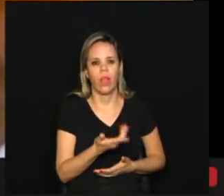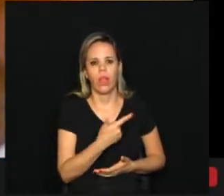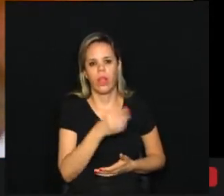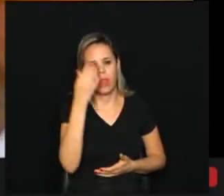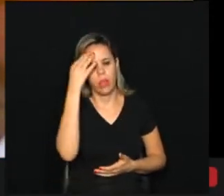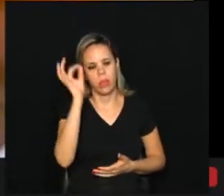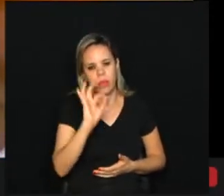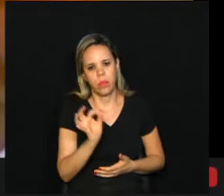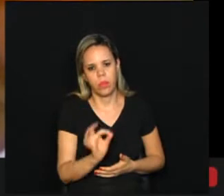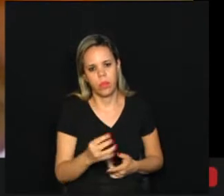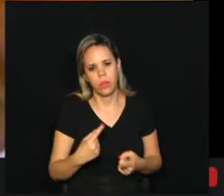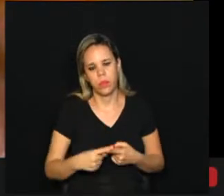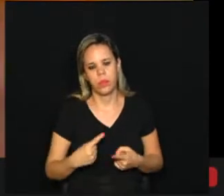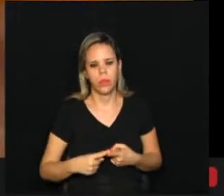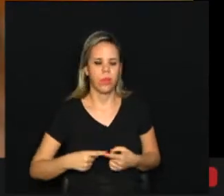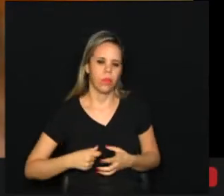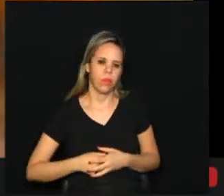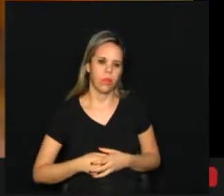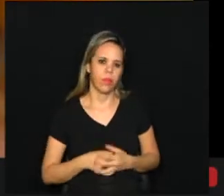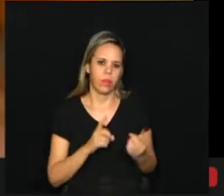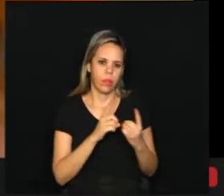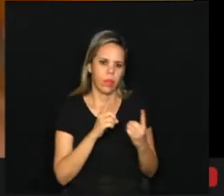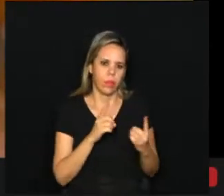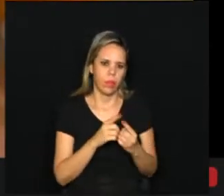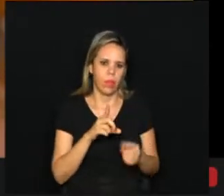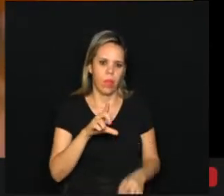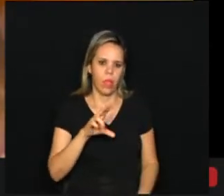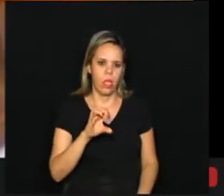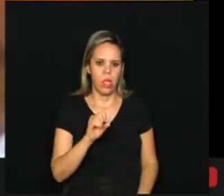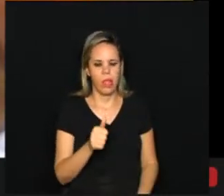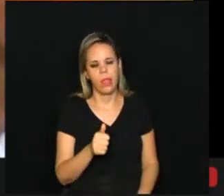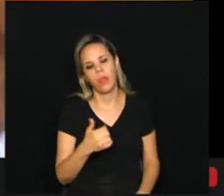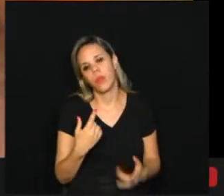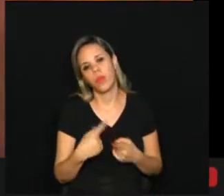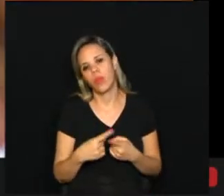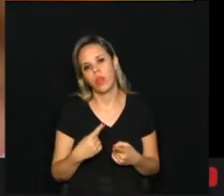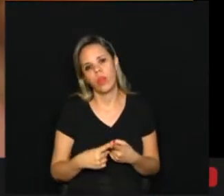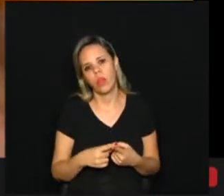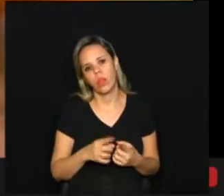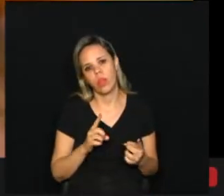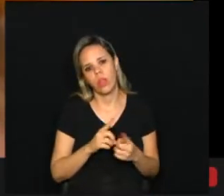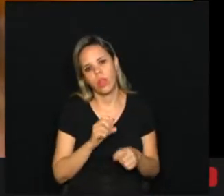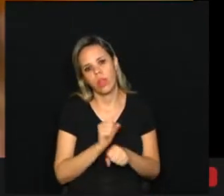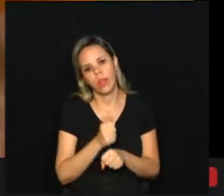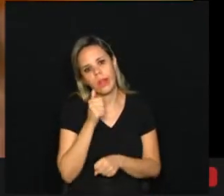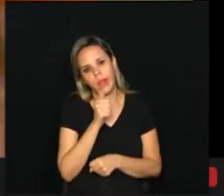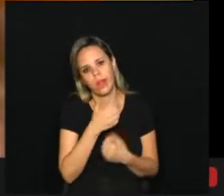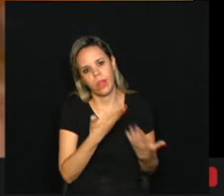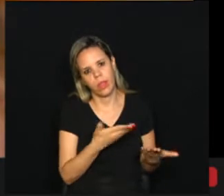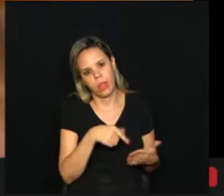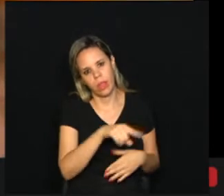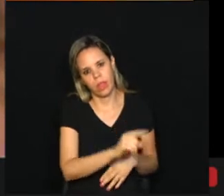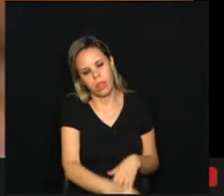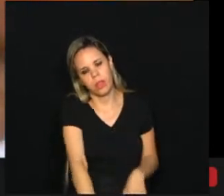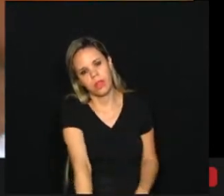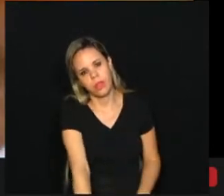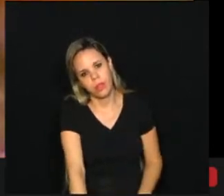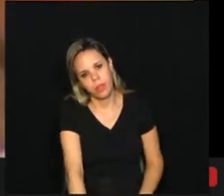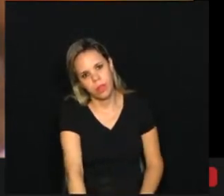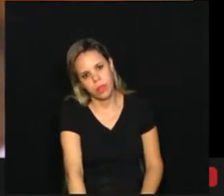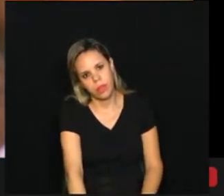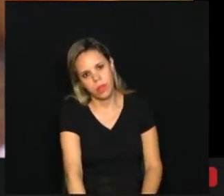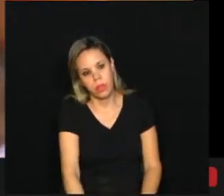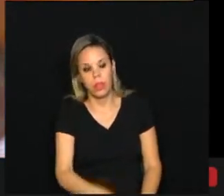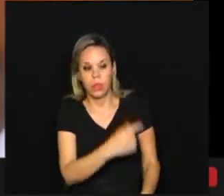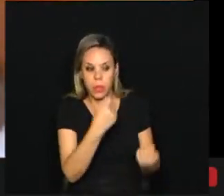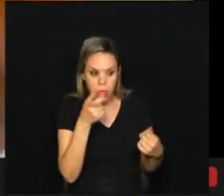entendendo, porque era para ser um atendimento para o Lucas, por que estava aguardando por ela lá? E não, você